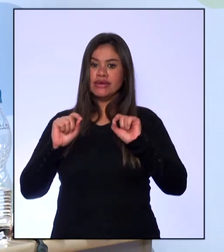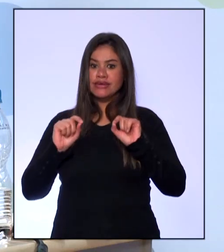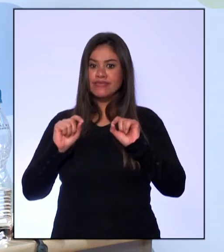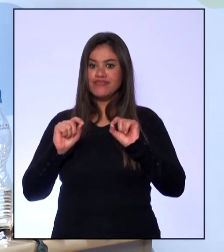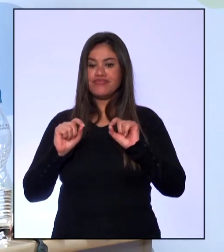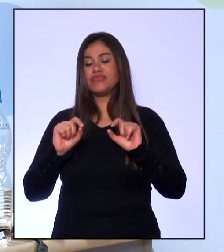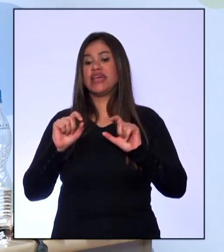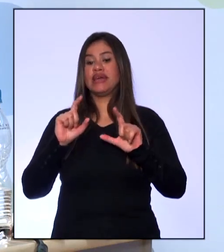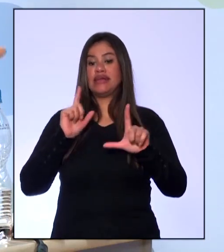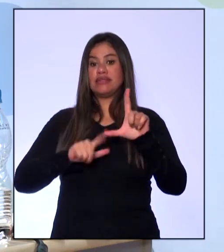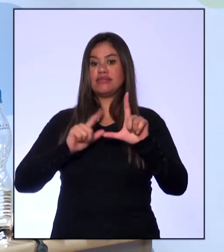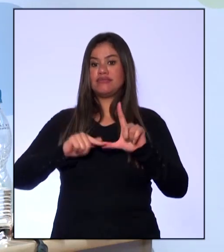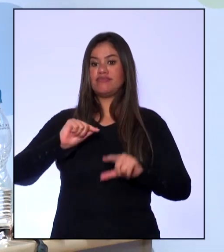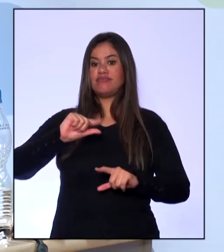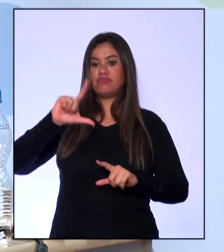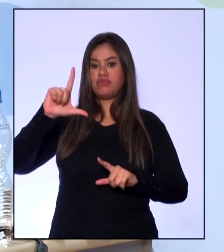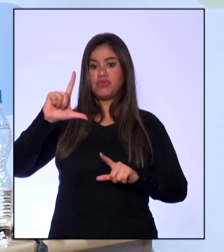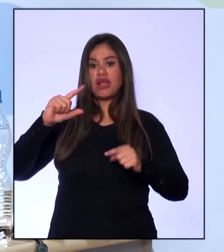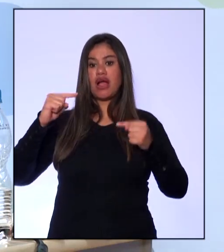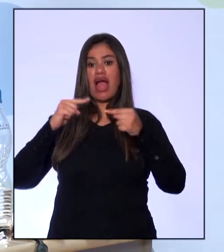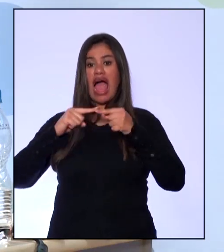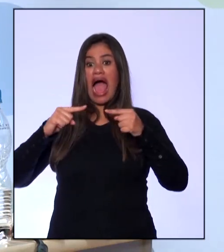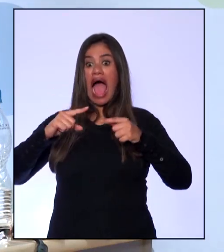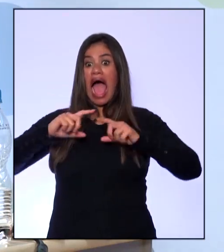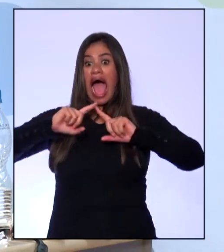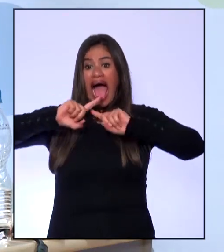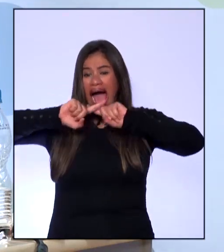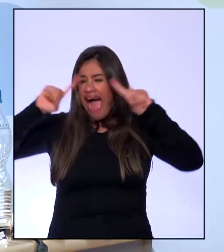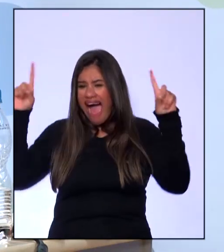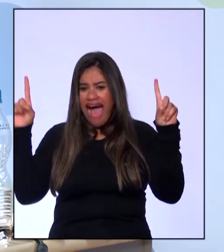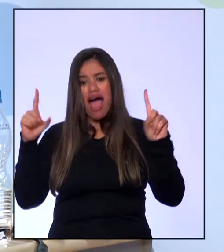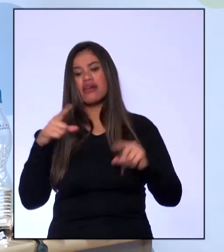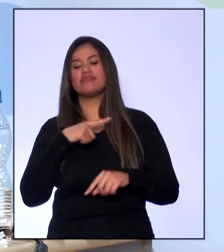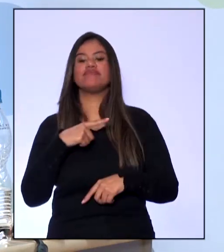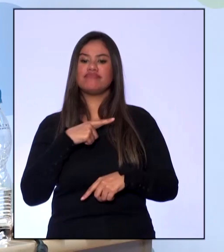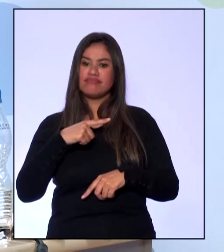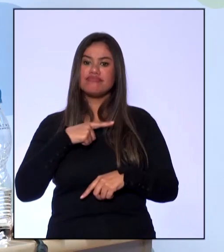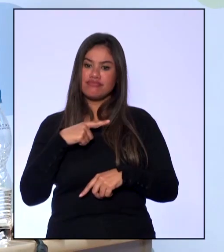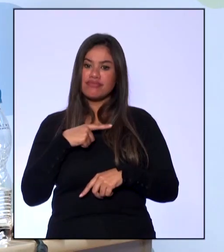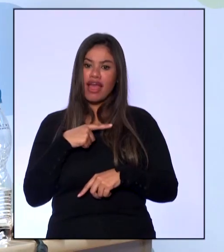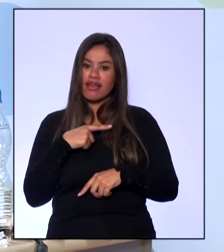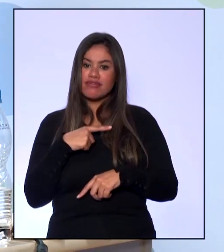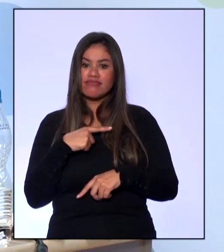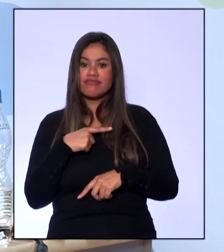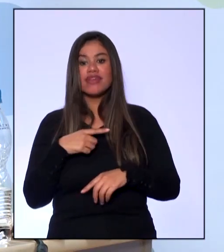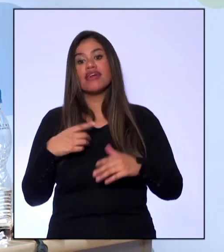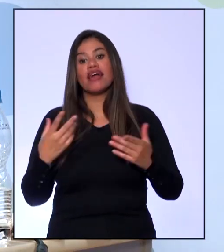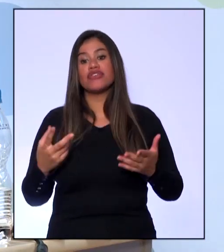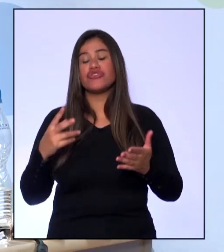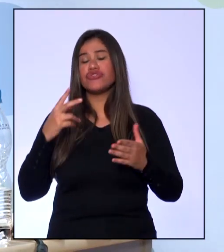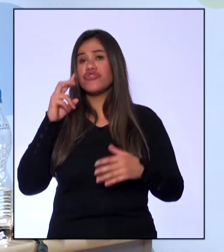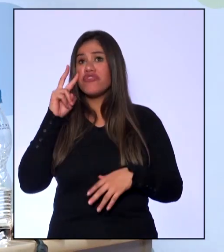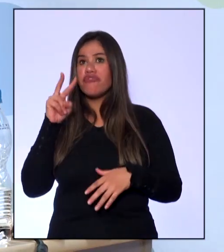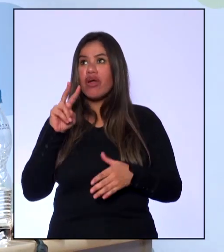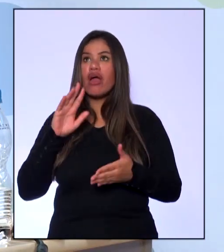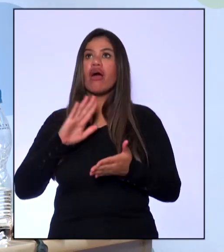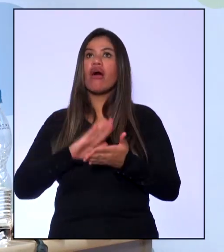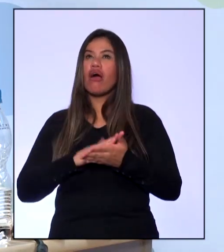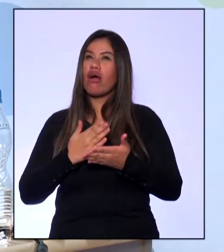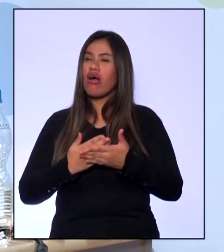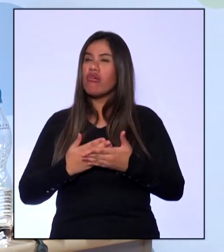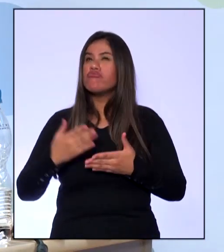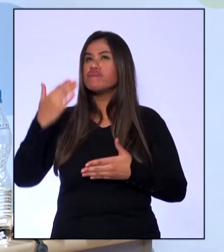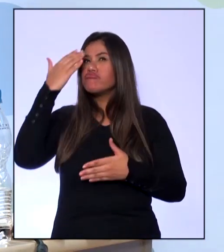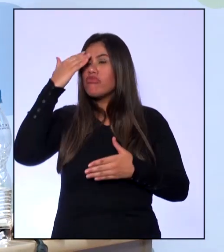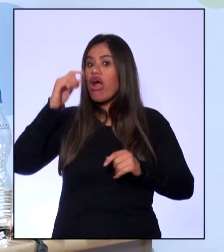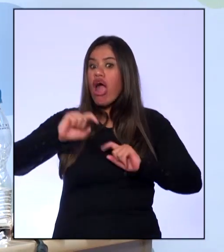um grito. Então ele poderia ali, claro, às vezes a gente interpreta como um grito, mas o